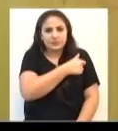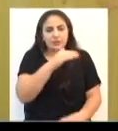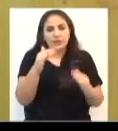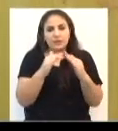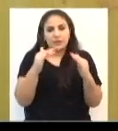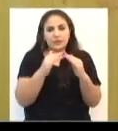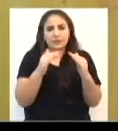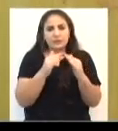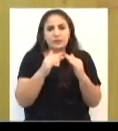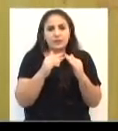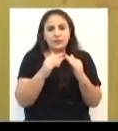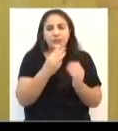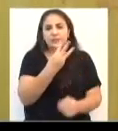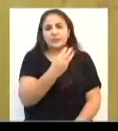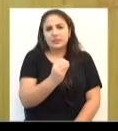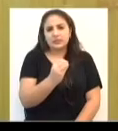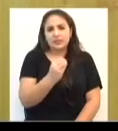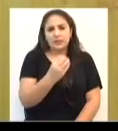é